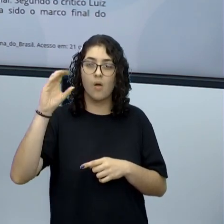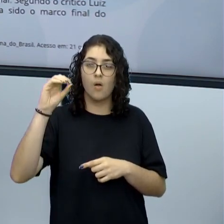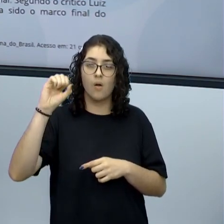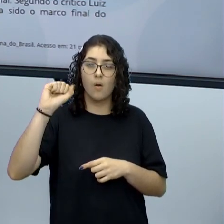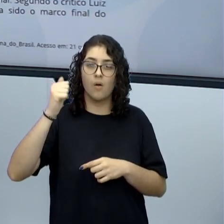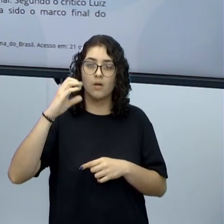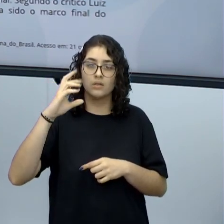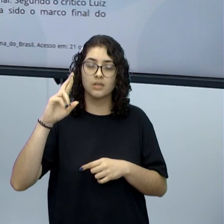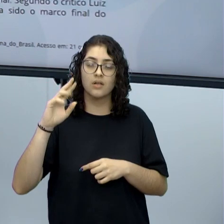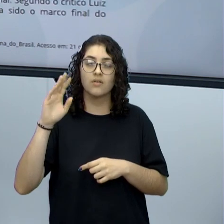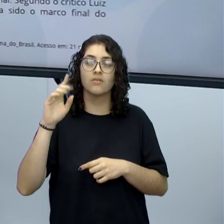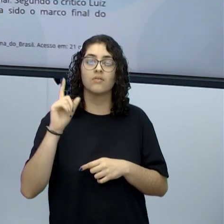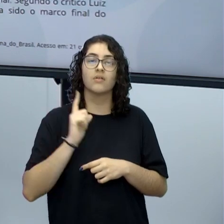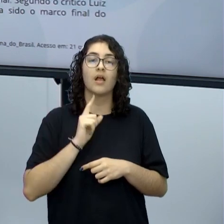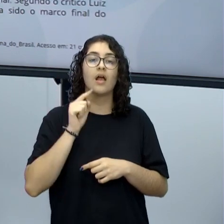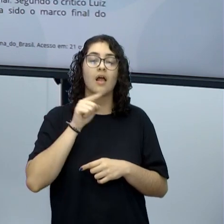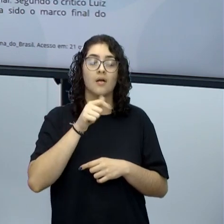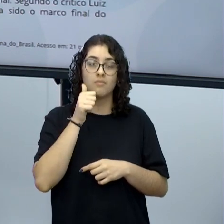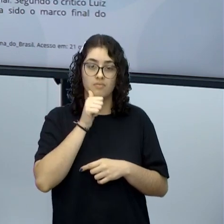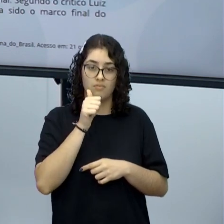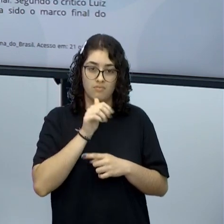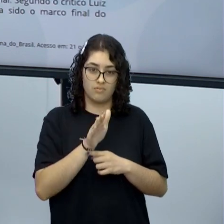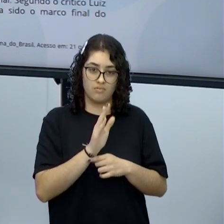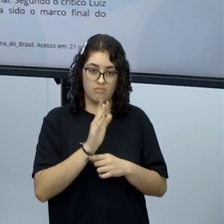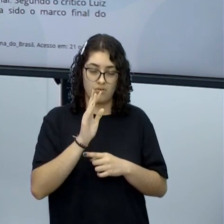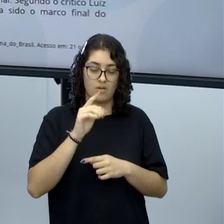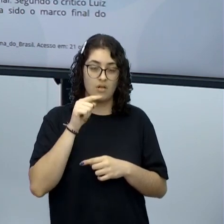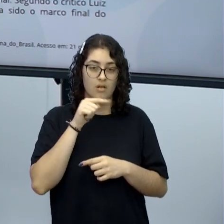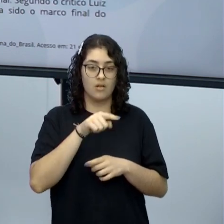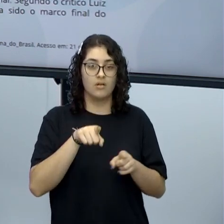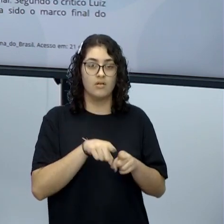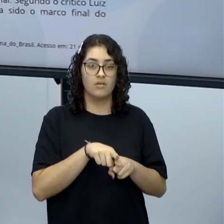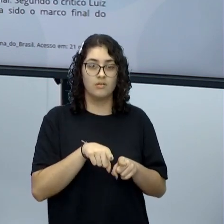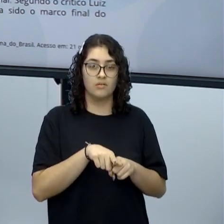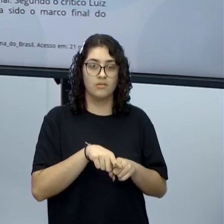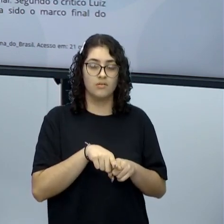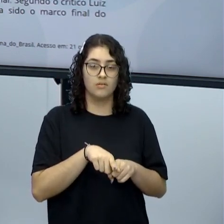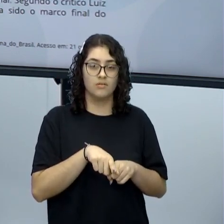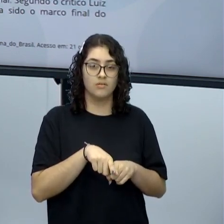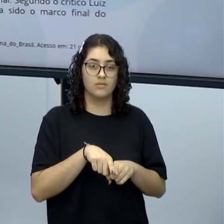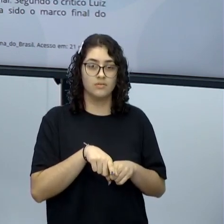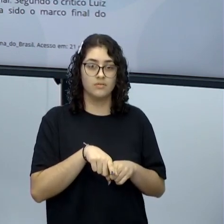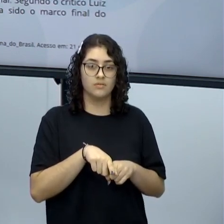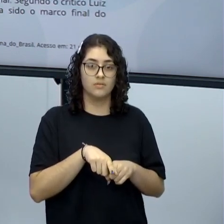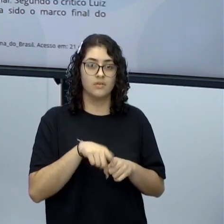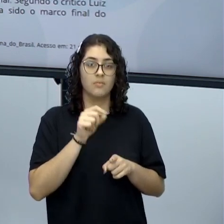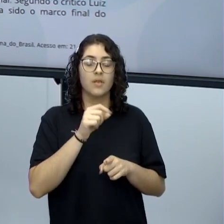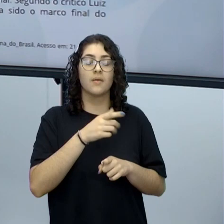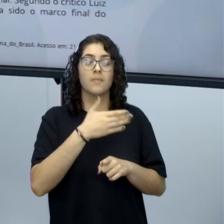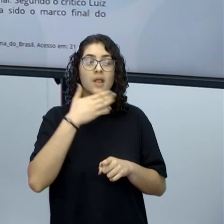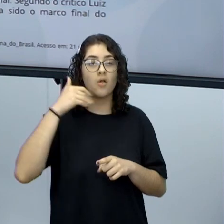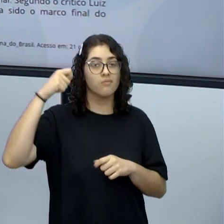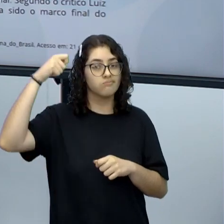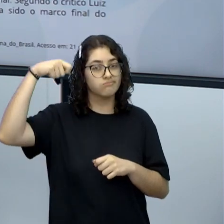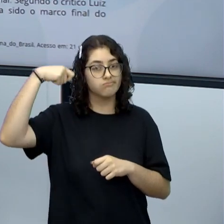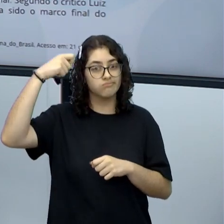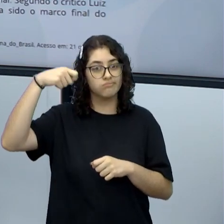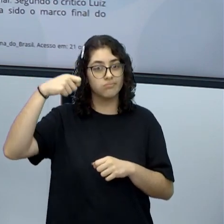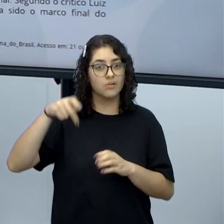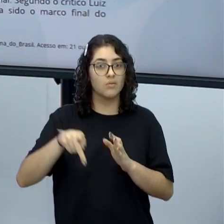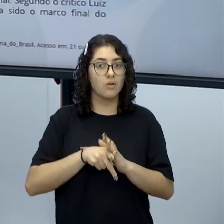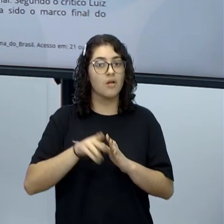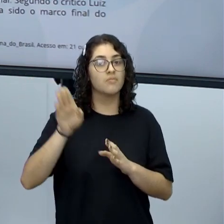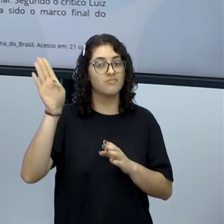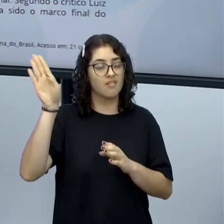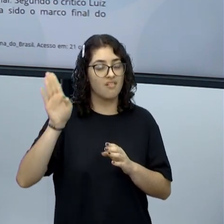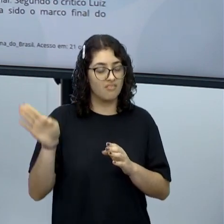estrangeiro. E a Fernanda Montenegro, nesse filme, foi indicada ao Oscar de melhor atriz. No filme nacional, no filme